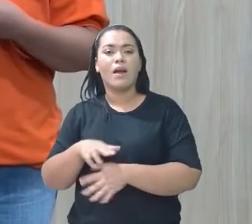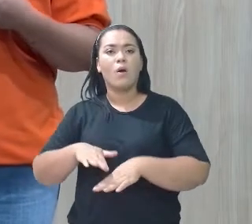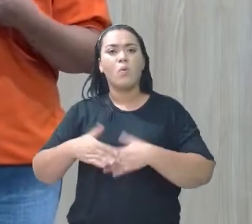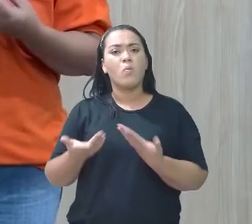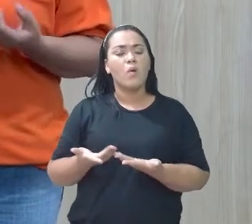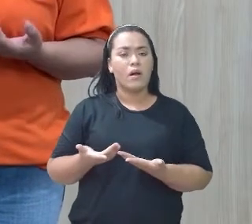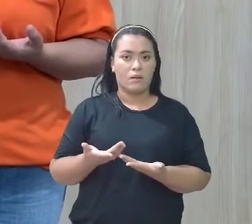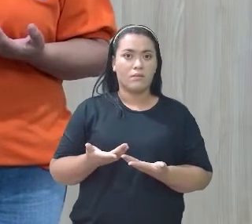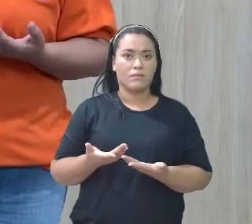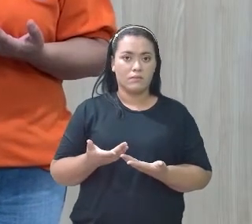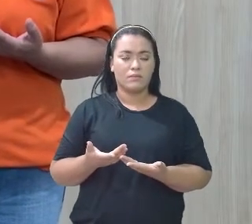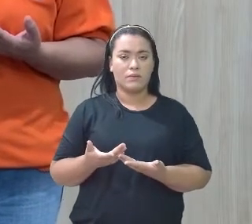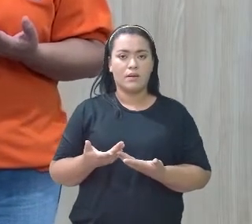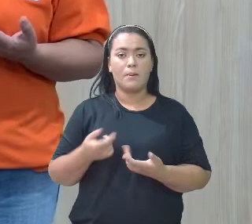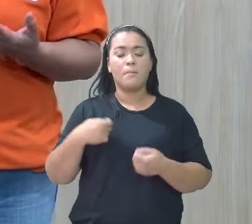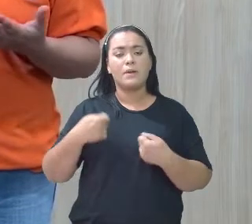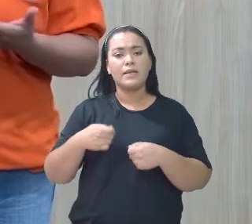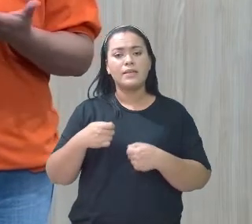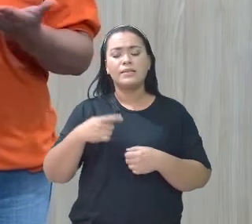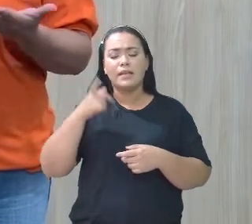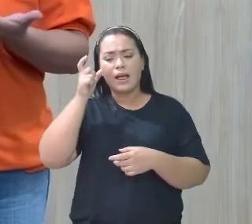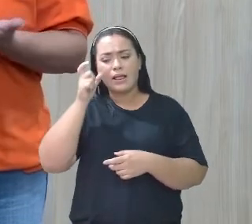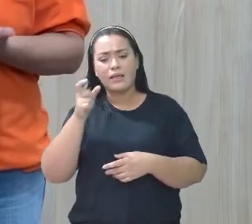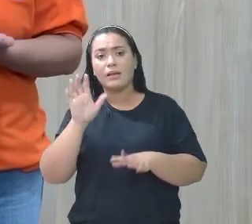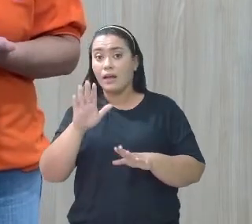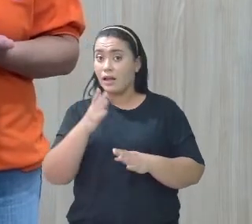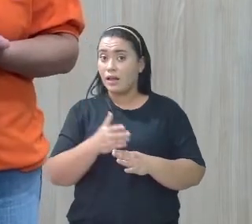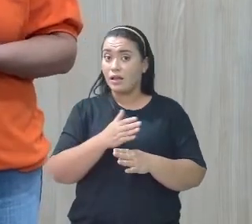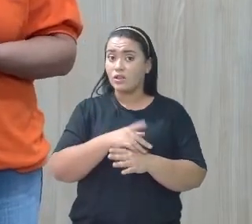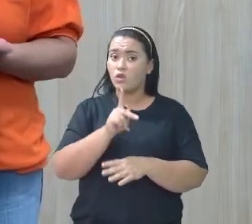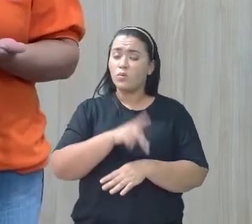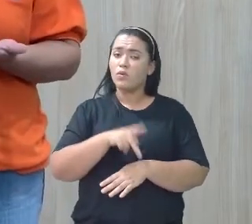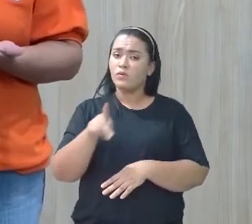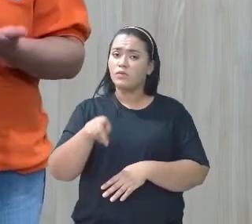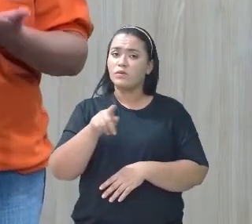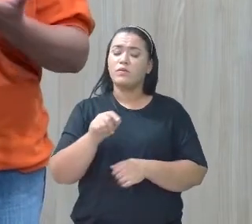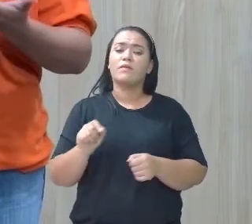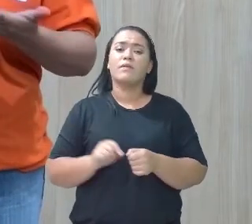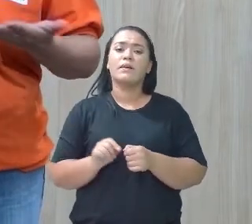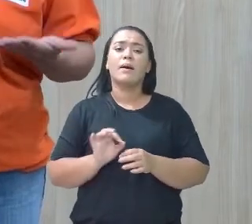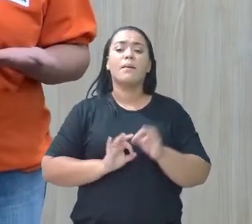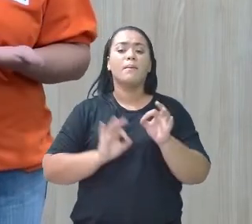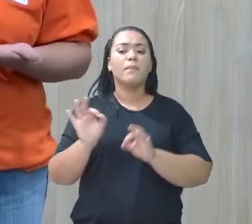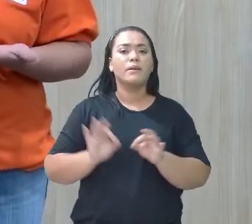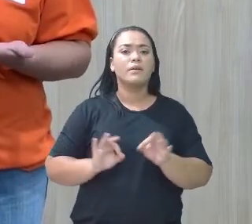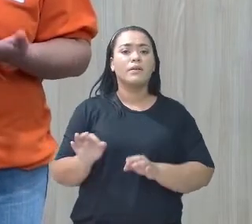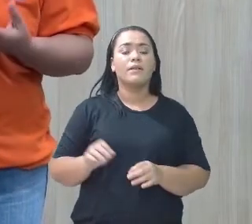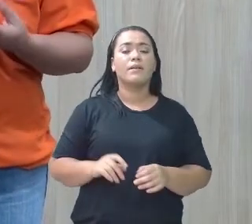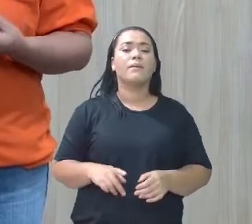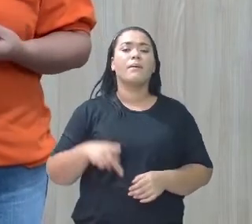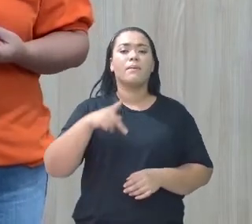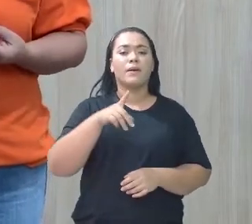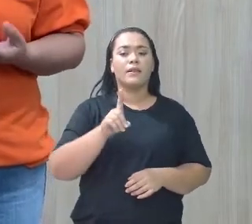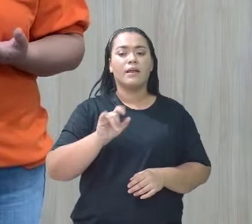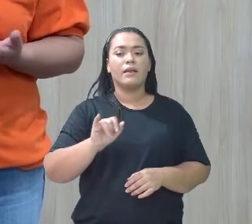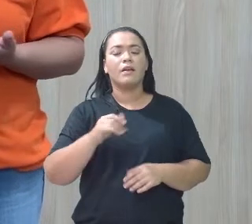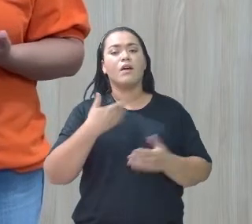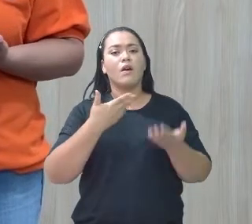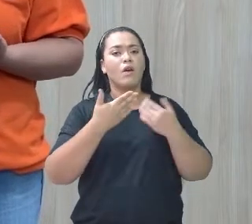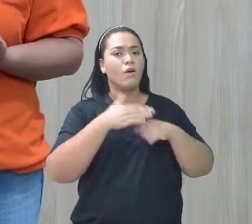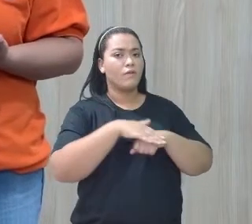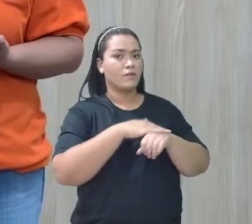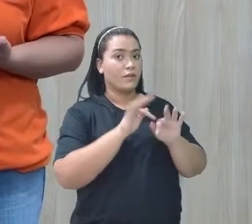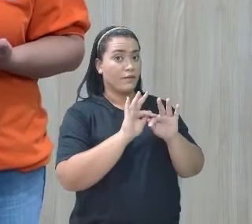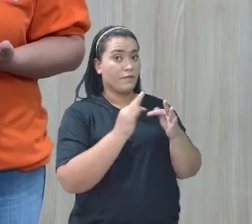Então, trabalhar com ele a atenção. Claro, antes disso, o professor vai preparar lá o PDI, conversar com a família,